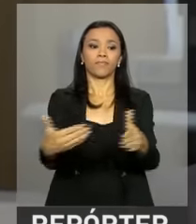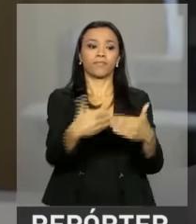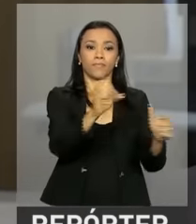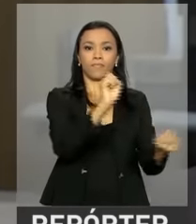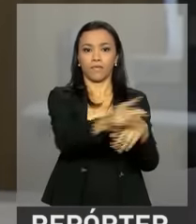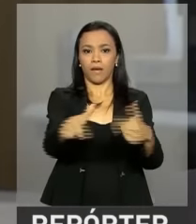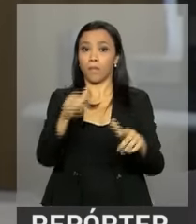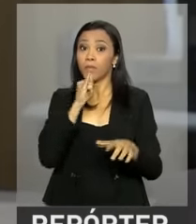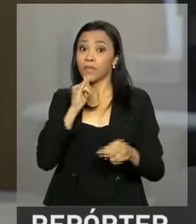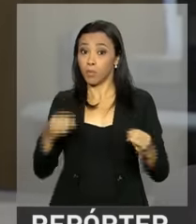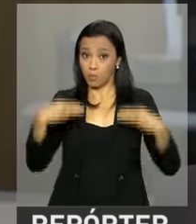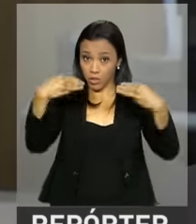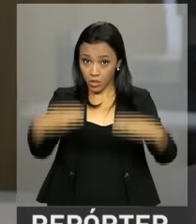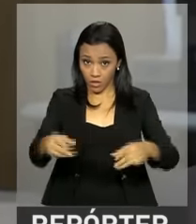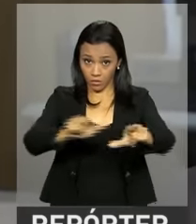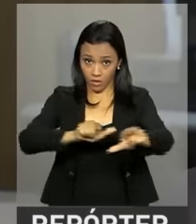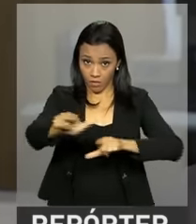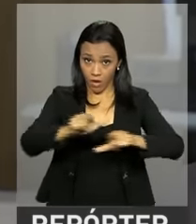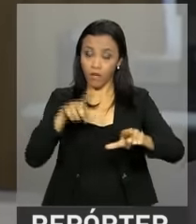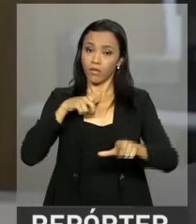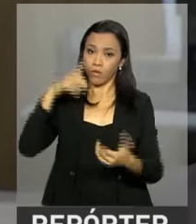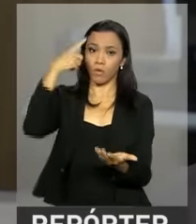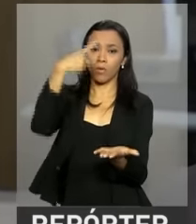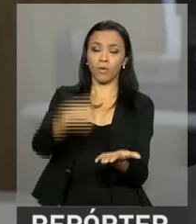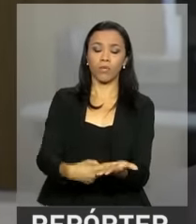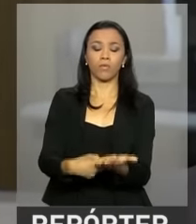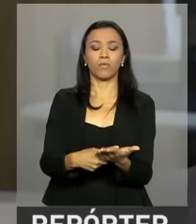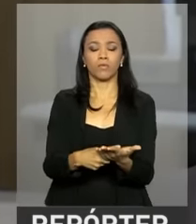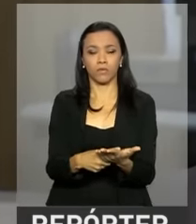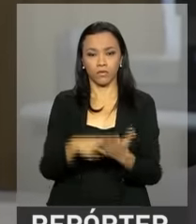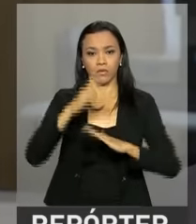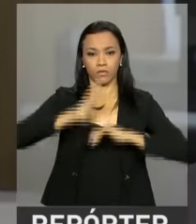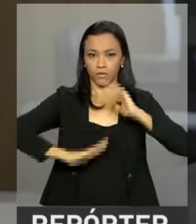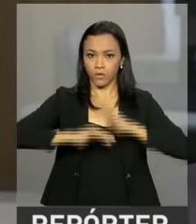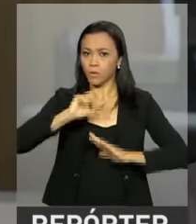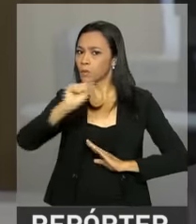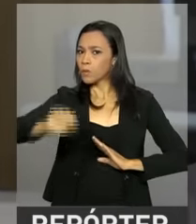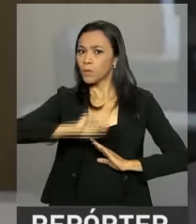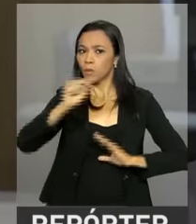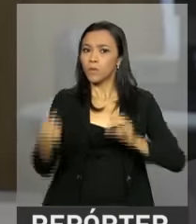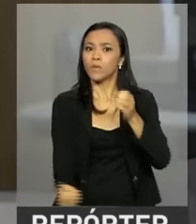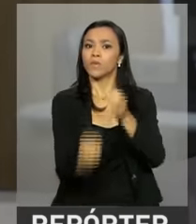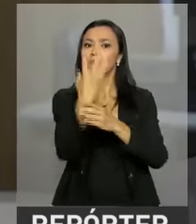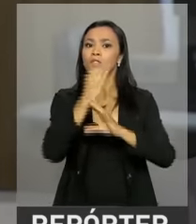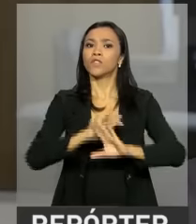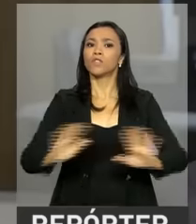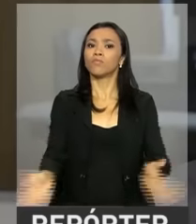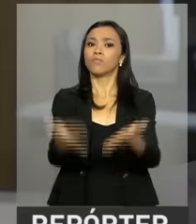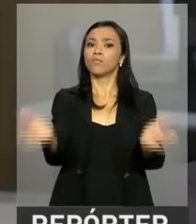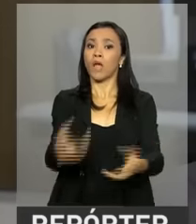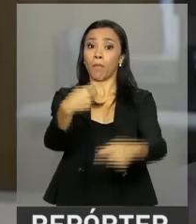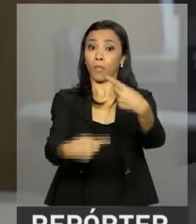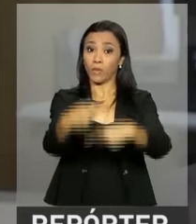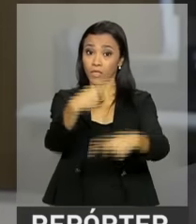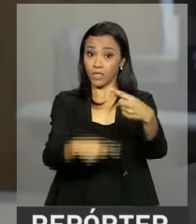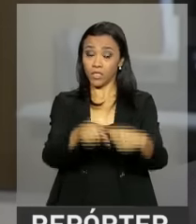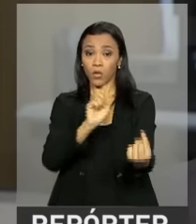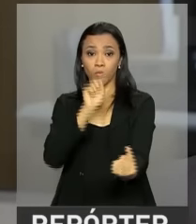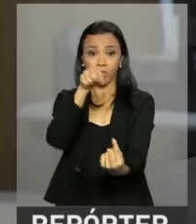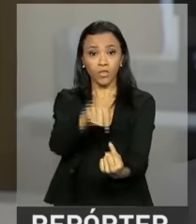ministério do trabalho tem a competência de promover políticas públicas de proteção ao